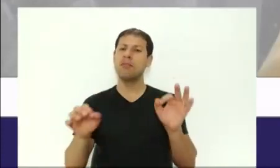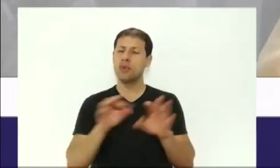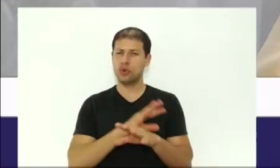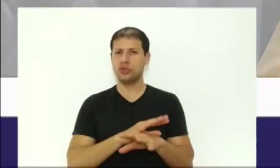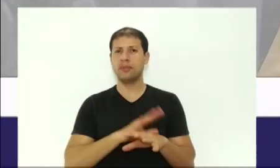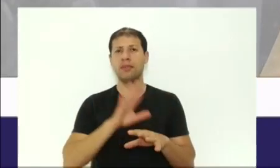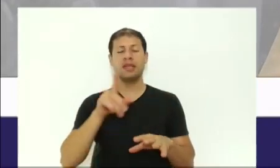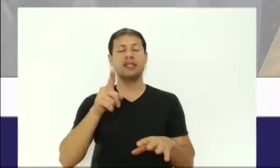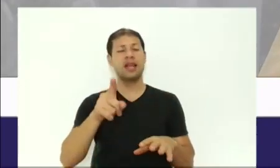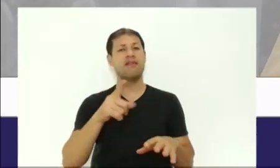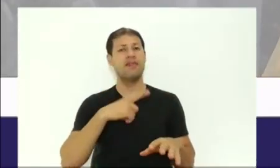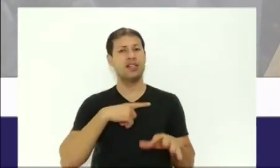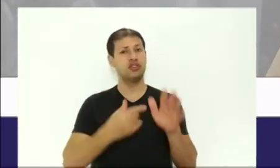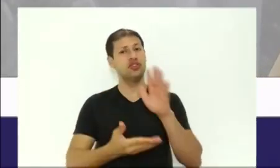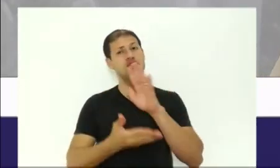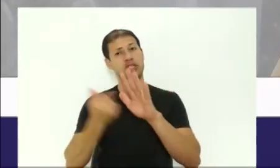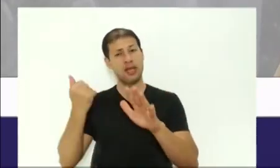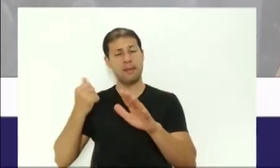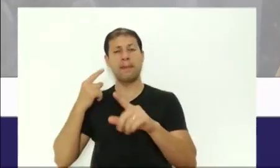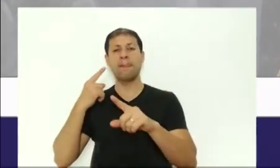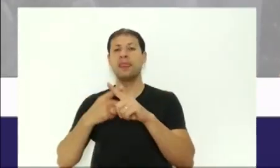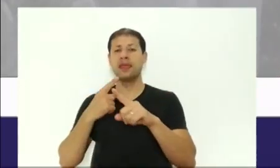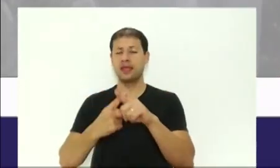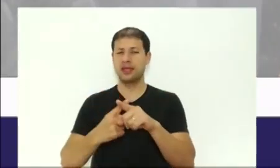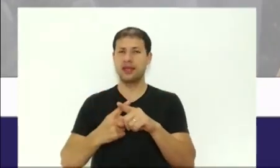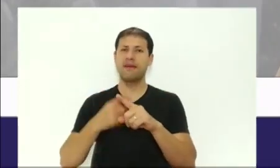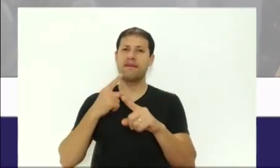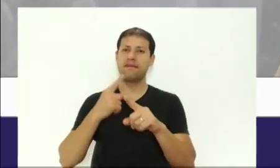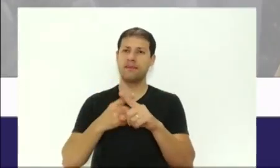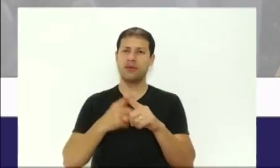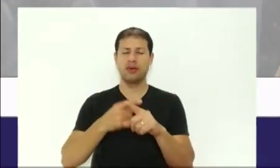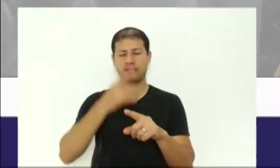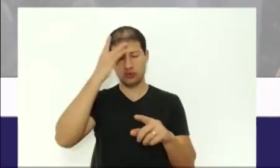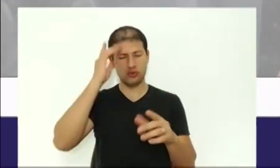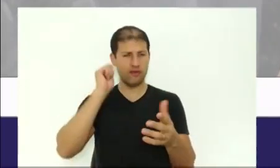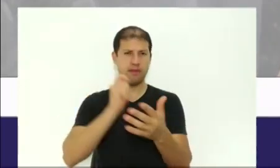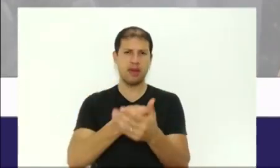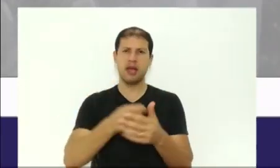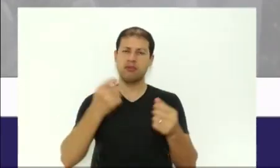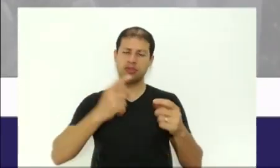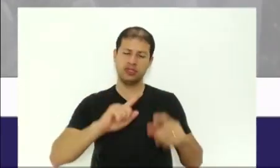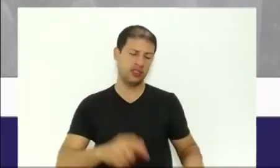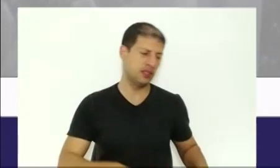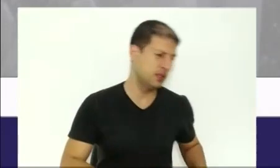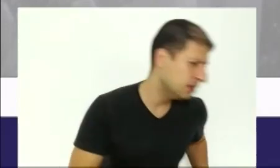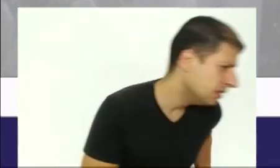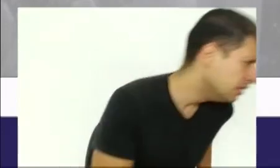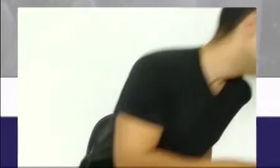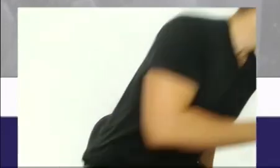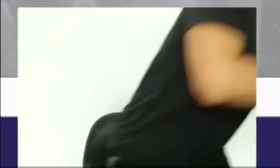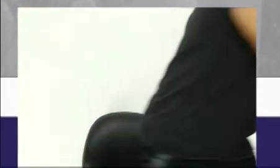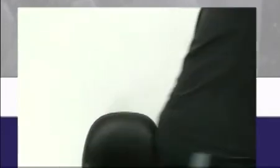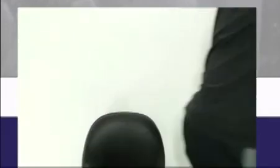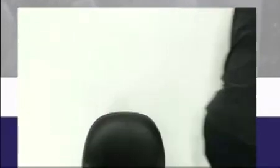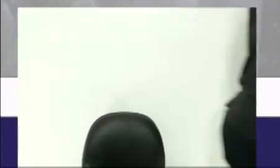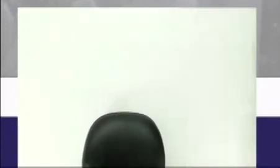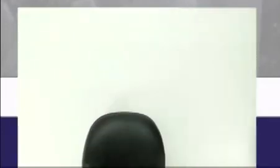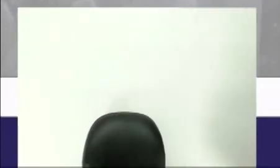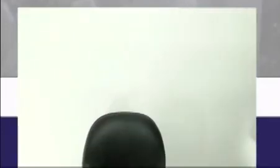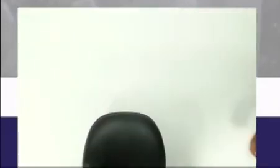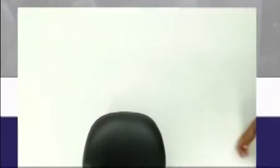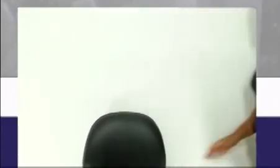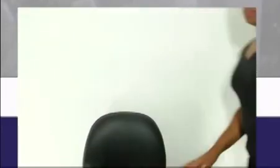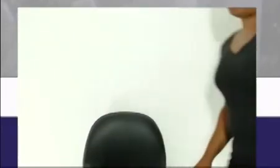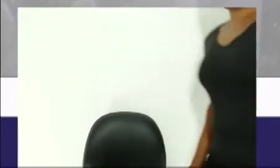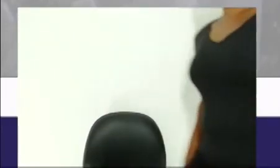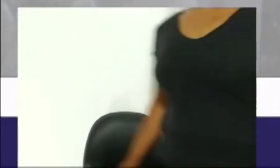será retirada porque vai isentar o recebimento dessa receita. Então, isso chama-se renúncia de receita. E a lei